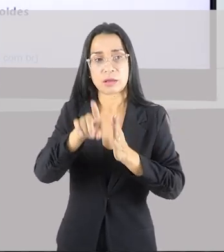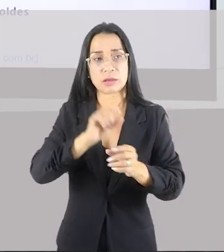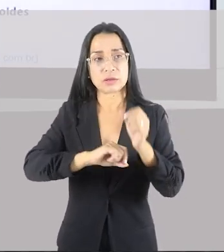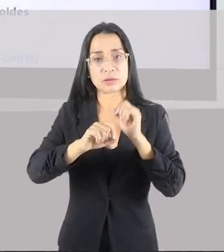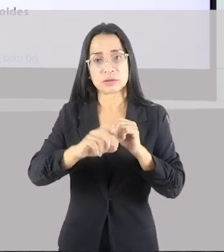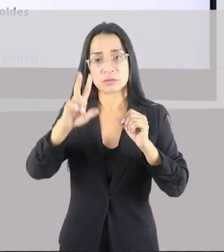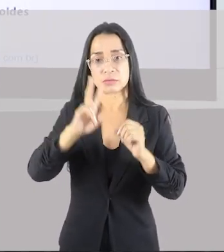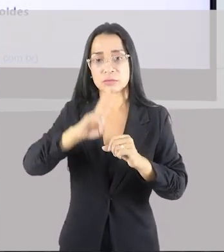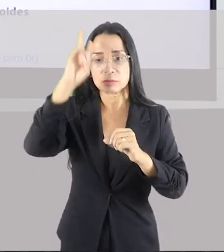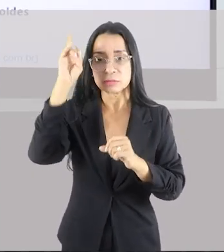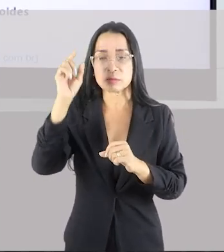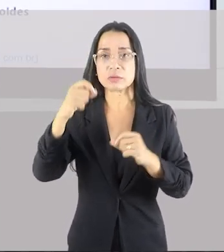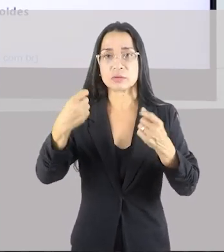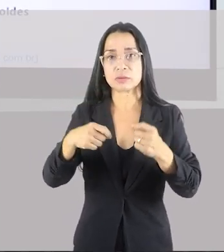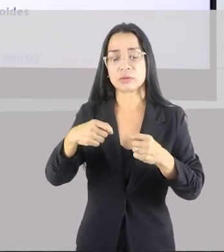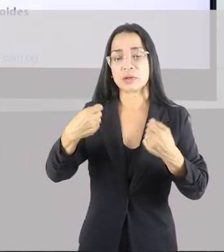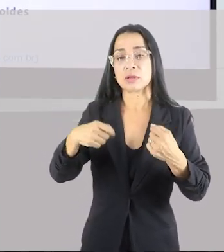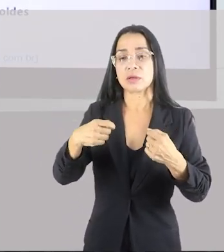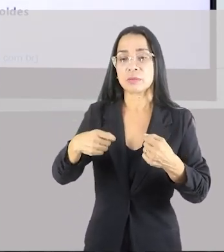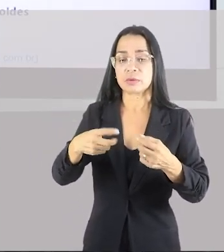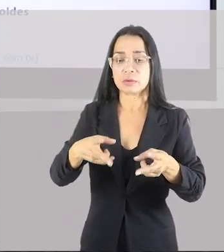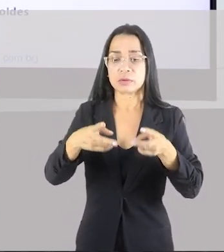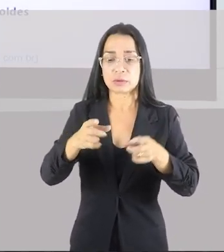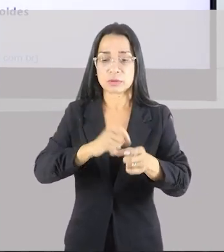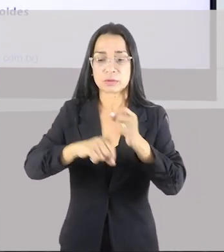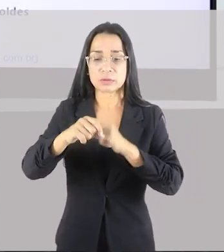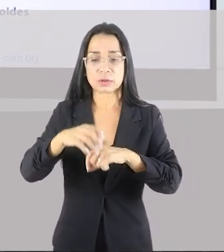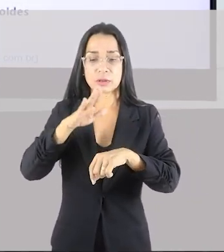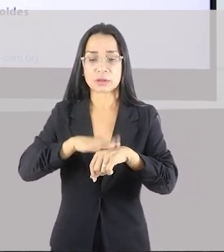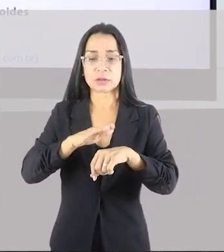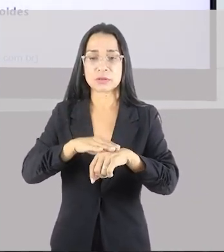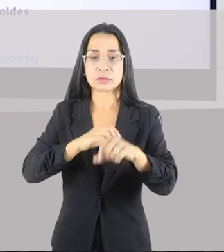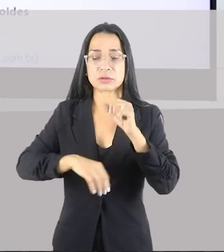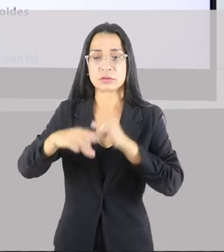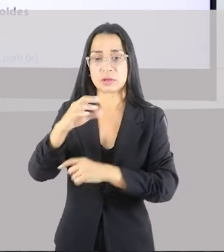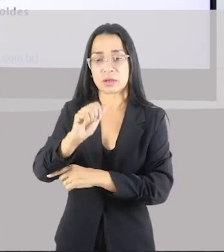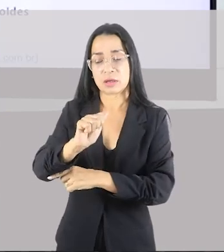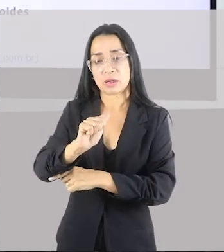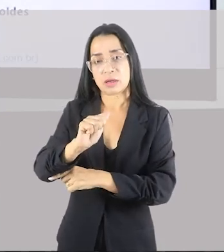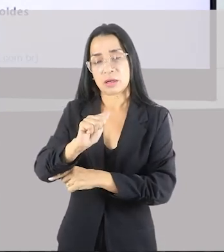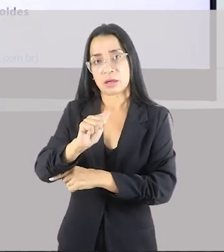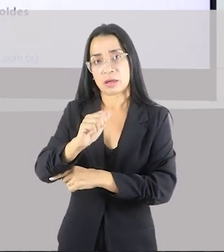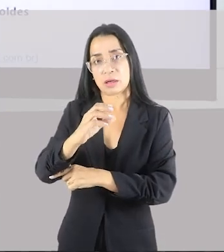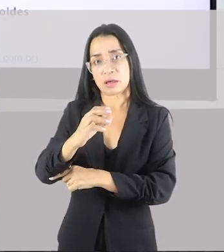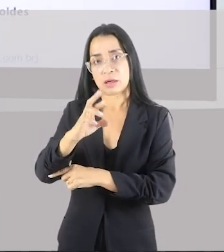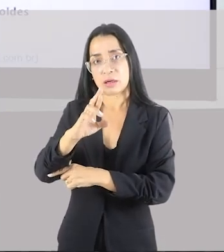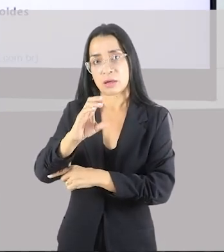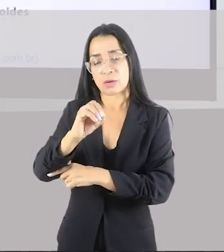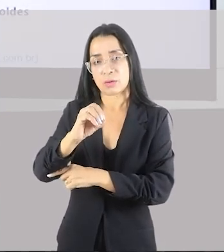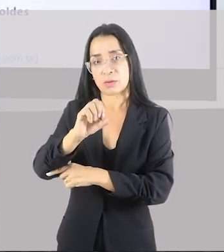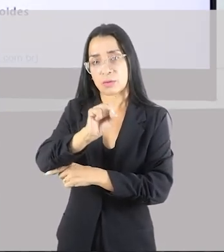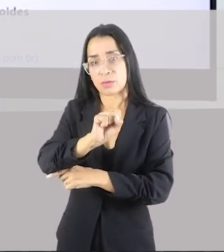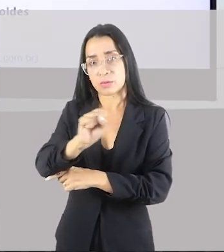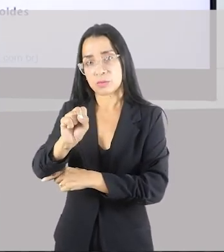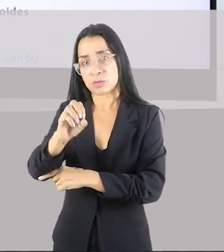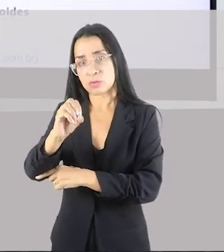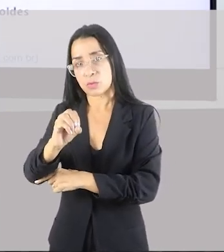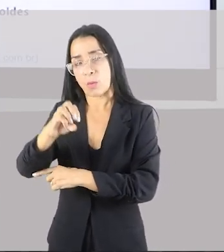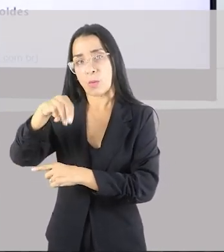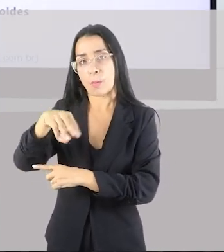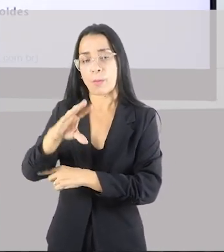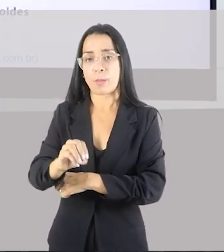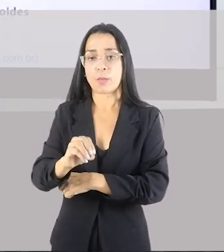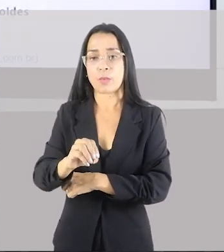de vestibular, e você precisa anotar, que a gente chama de acrossomo, tá? O que é isso? Aquela parte